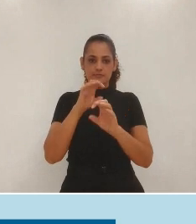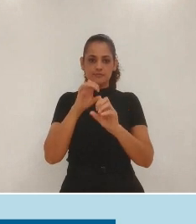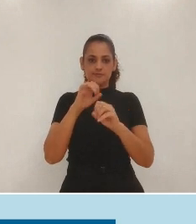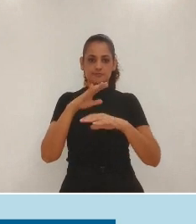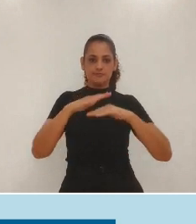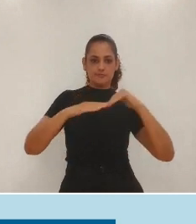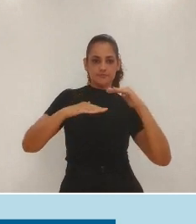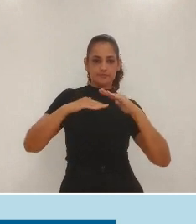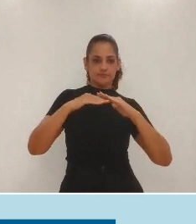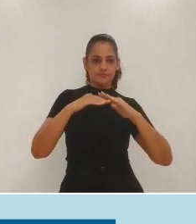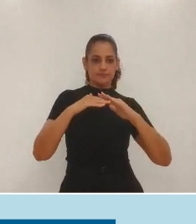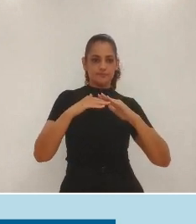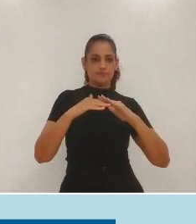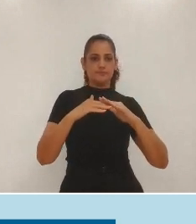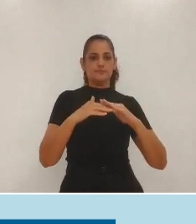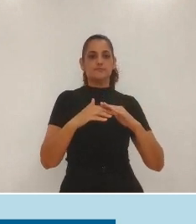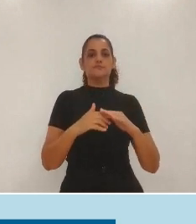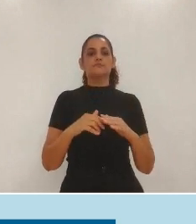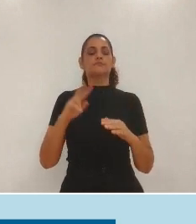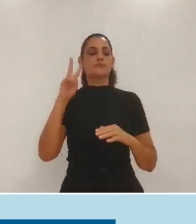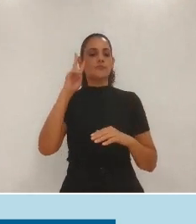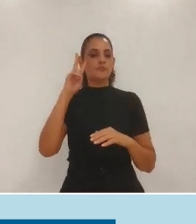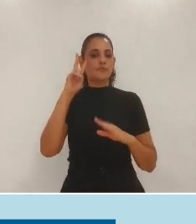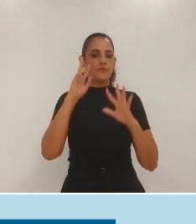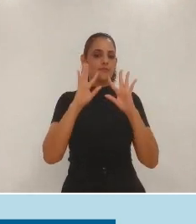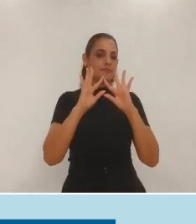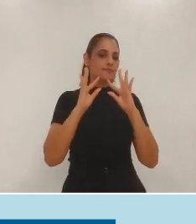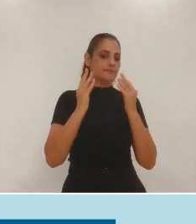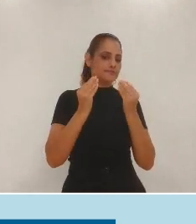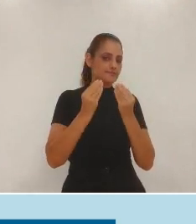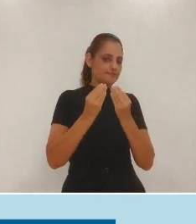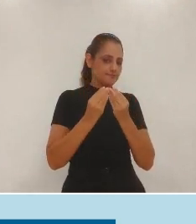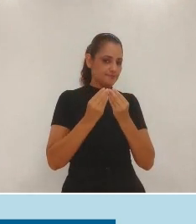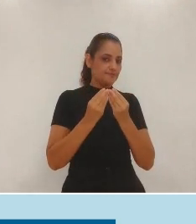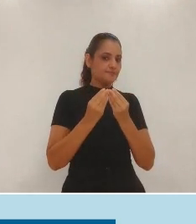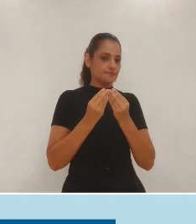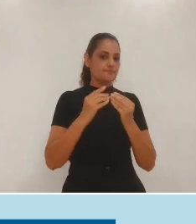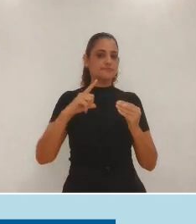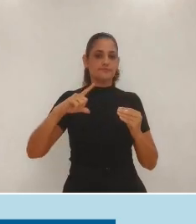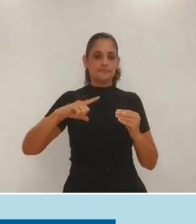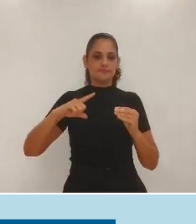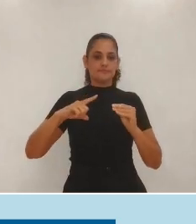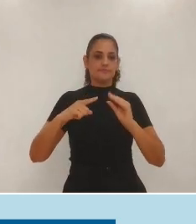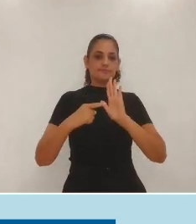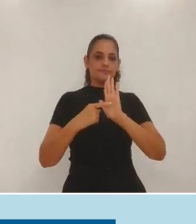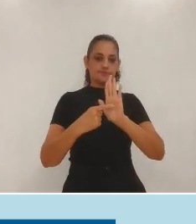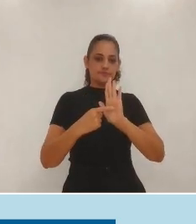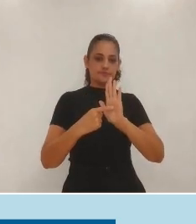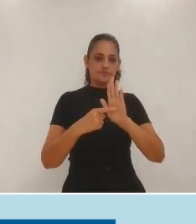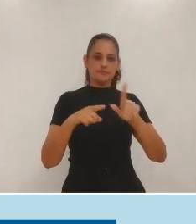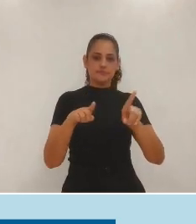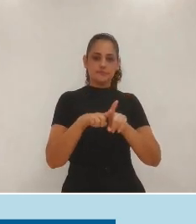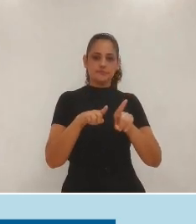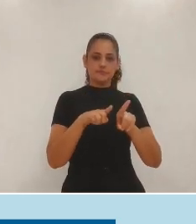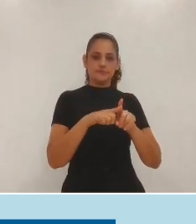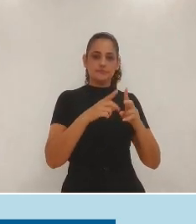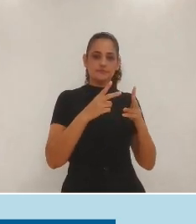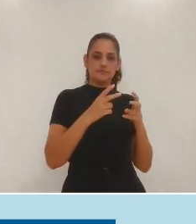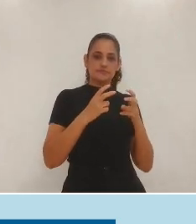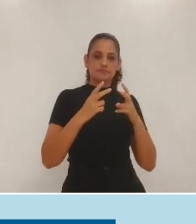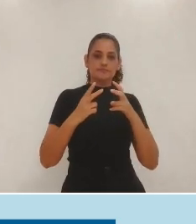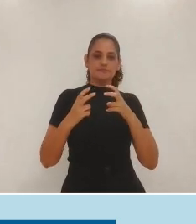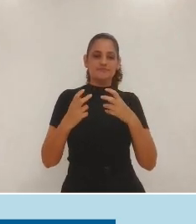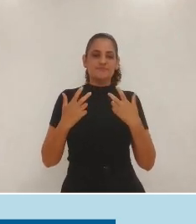E o histórico familiar vai apresentar também a percepção de fadiga